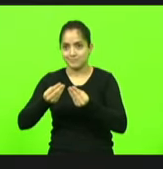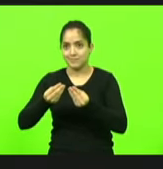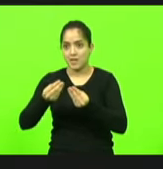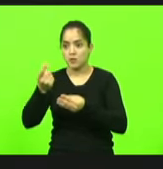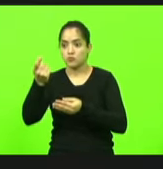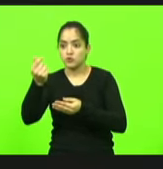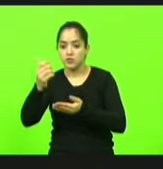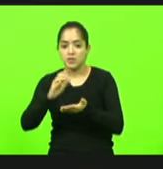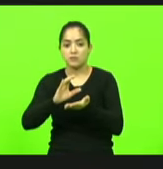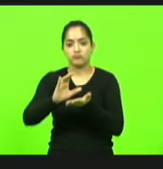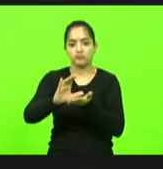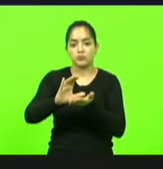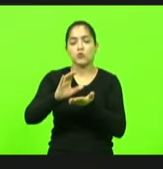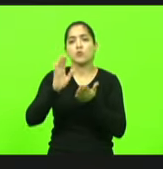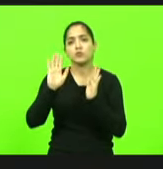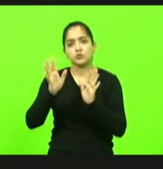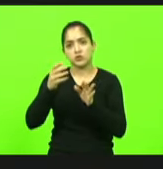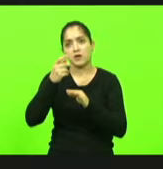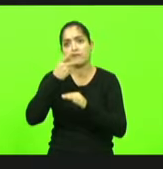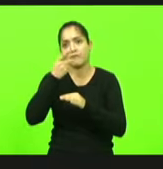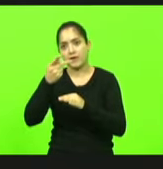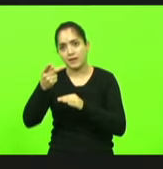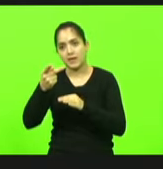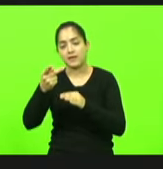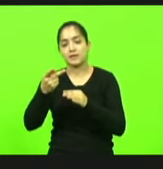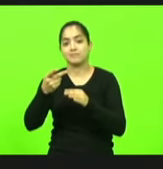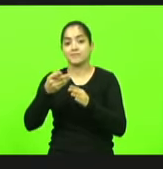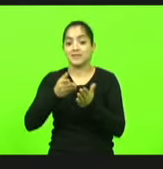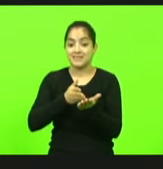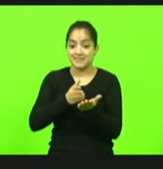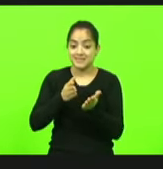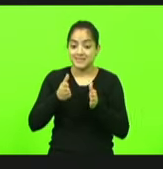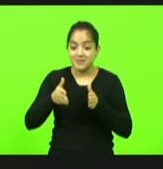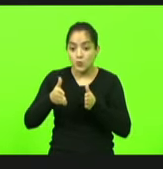falei diversas vezes, na minha opinião, esse é o caminho errado para